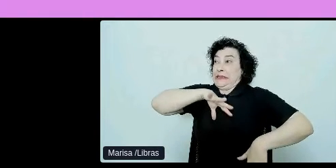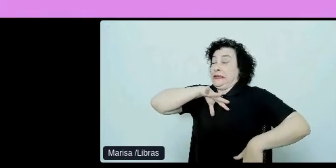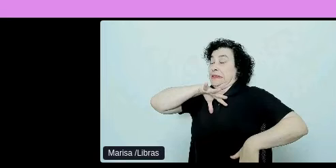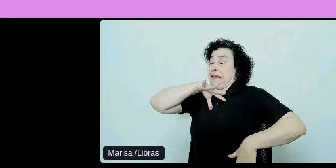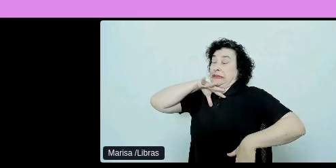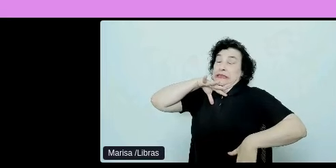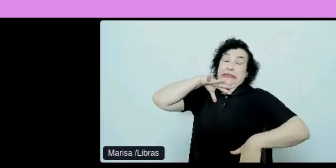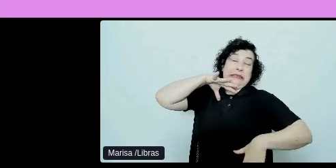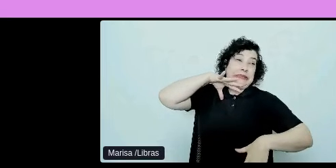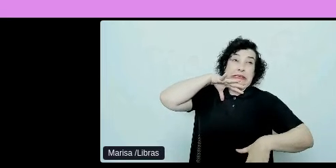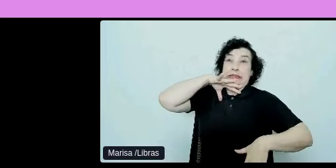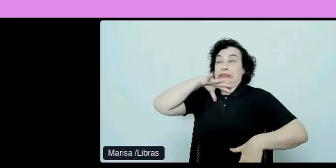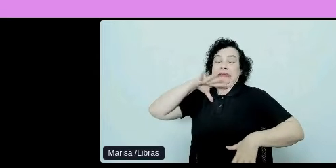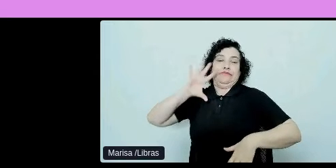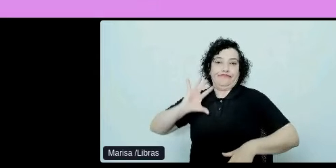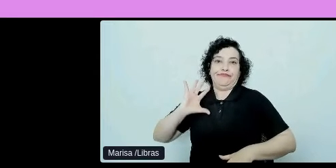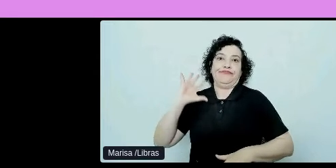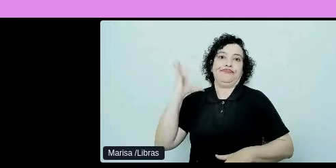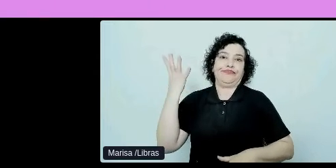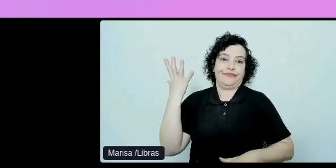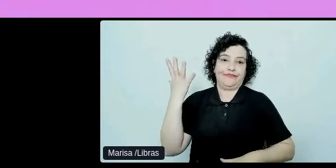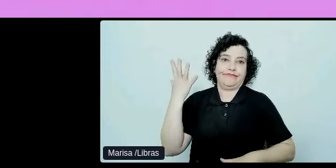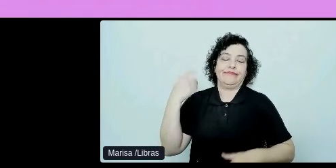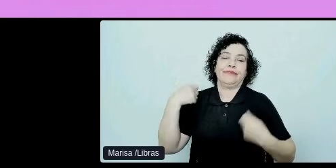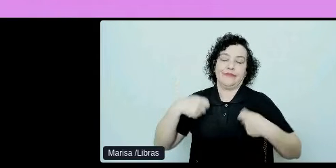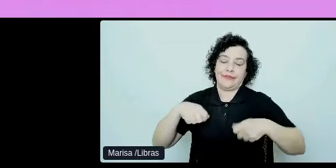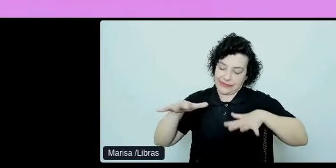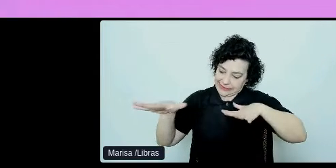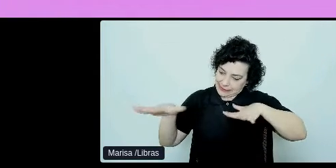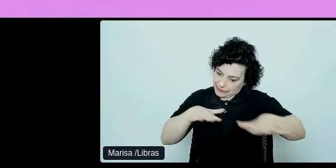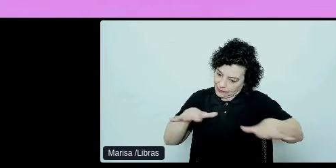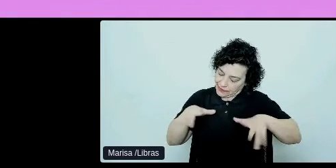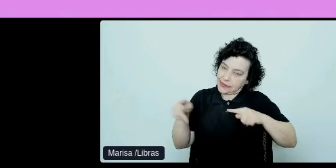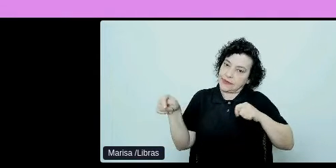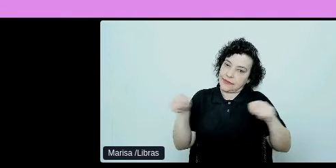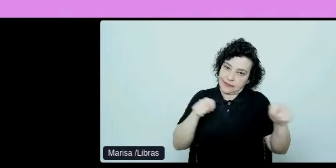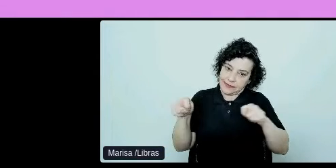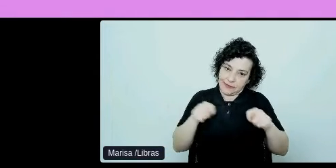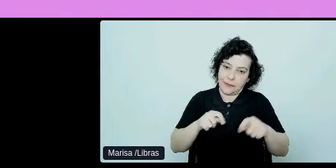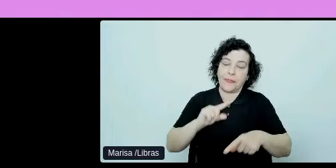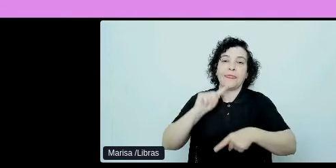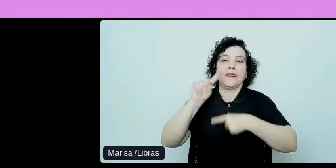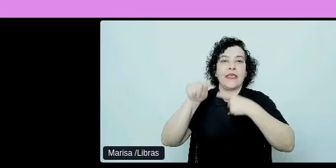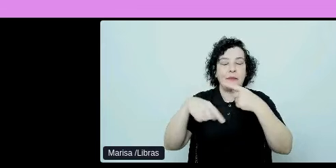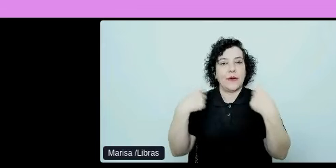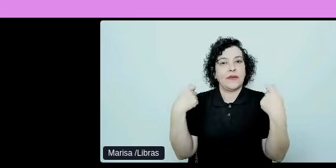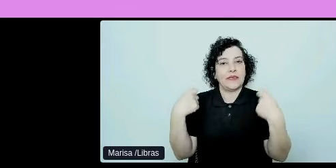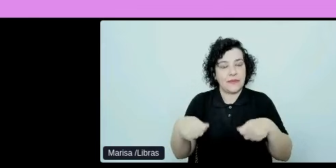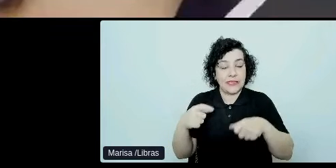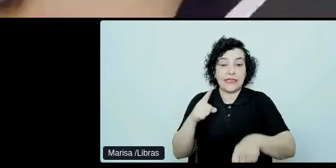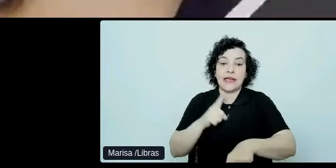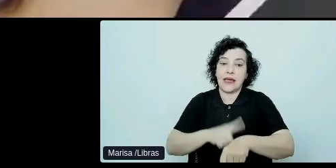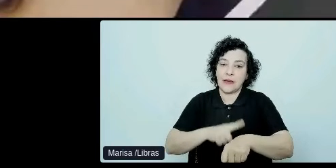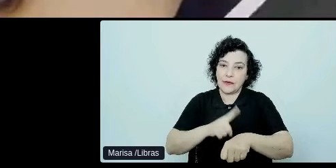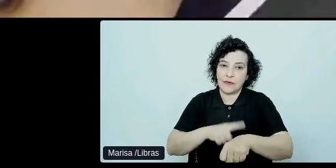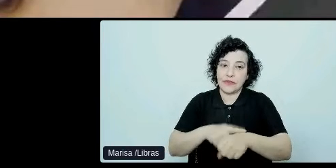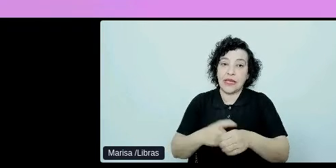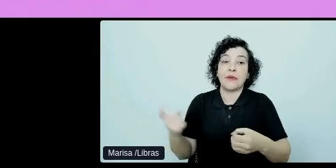aquilo que estava acontecendo ao mesmo tempo. E a gente precisa de um tempo, sabe, depois para conseguir se recompor quando tudo isso